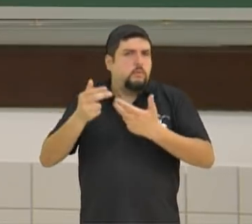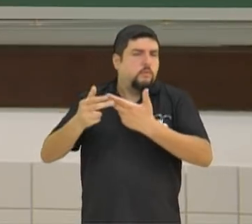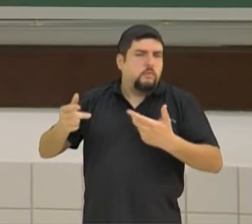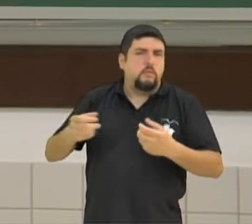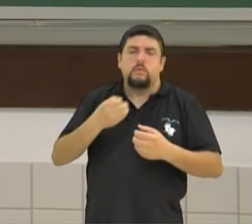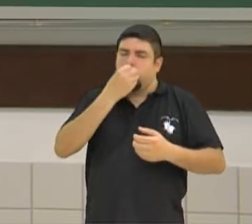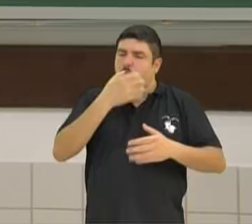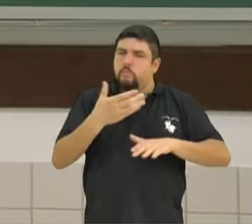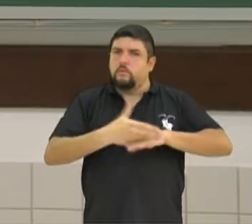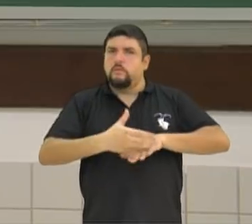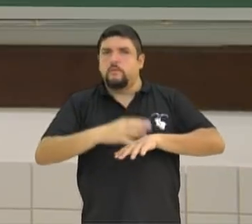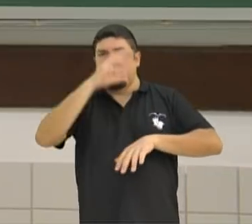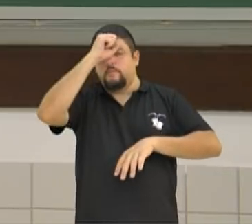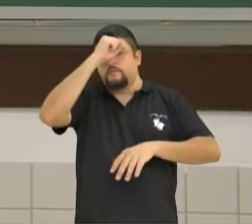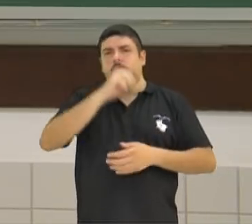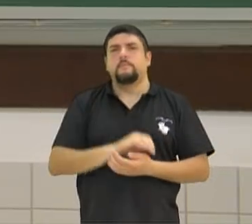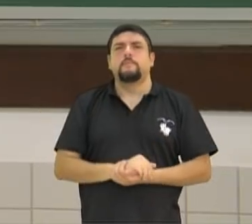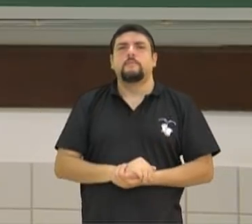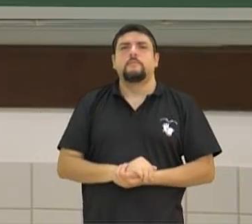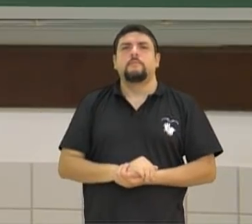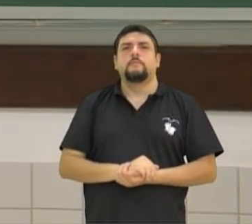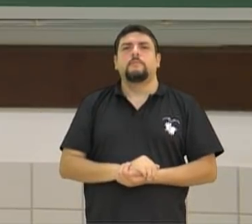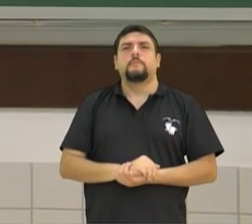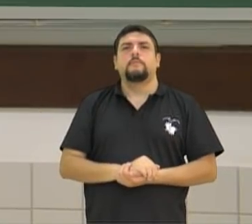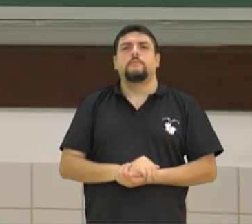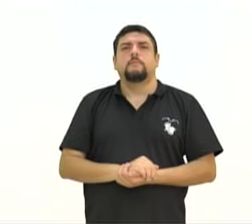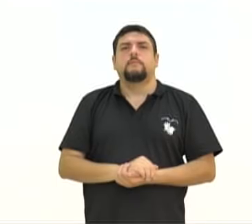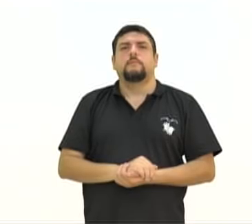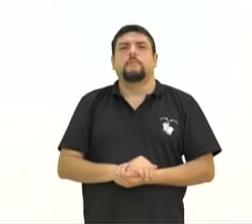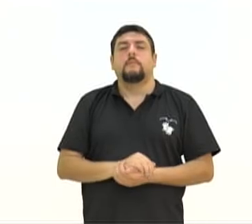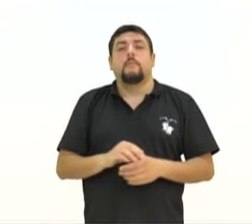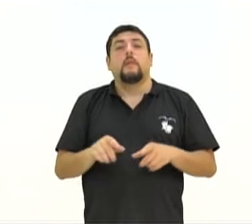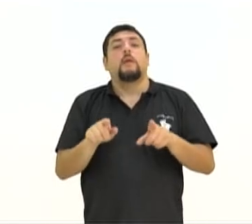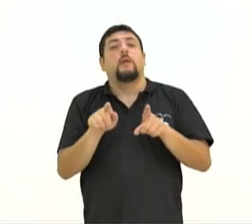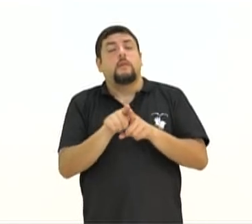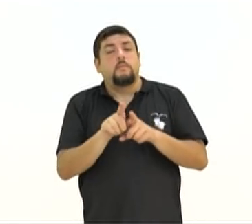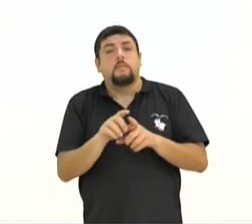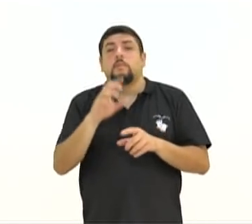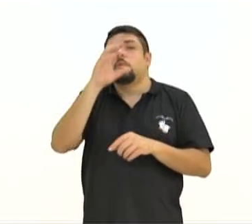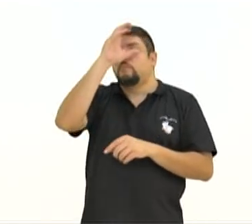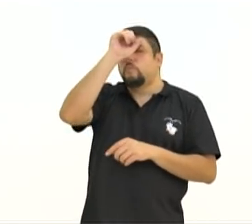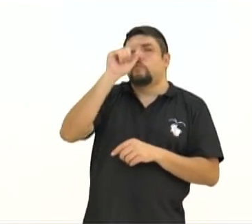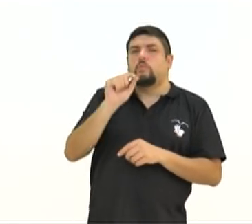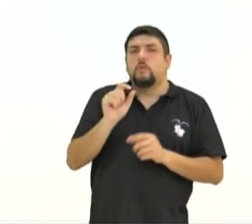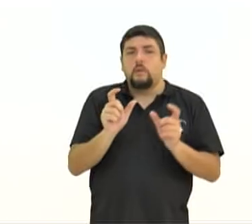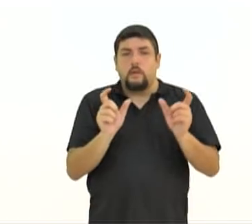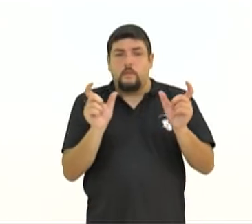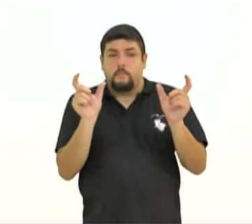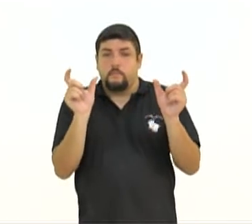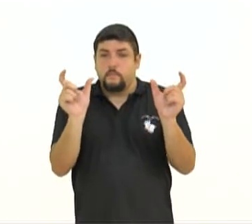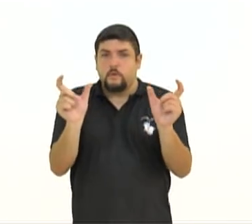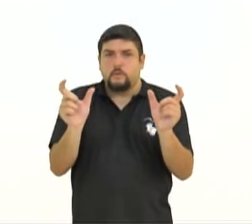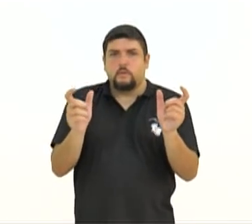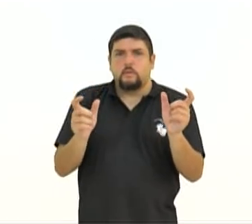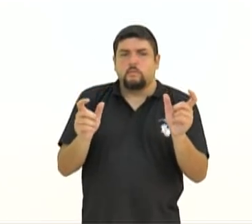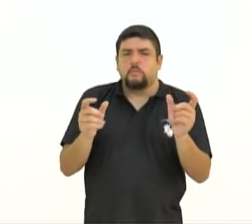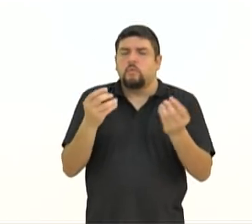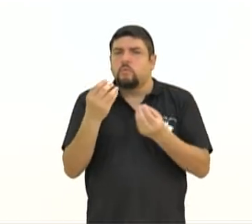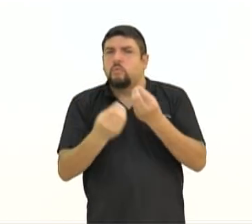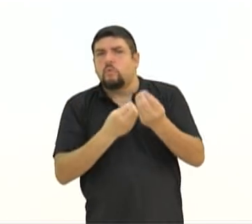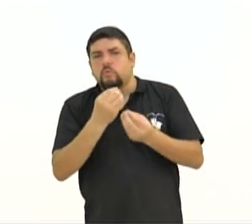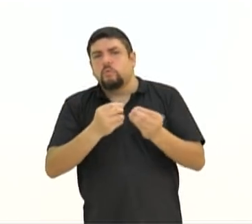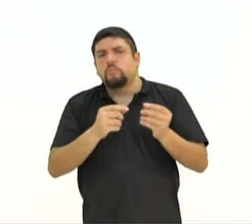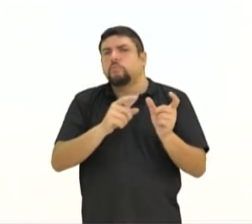aprender, certo? Aí também a gente aprendemos a fazer inferência de sentido de uma palavra ou expressão, né?